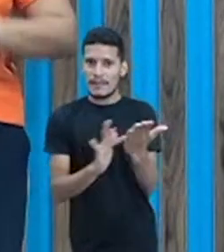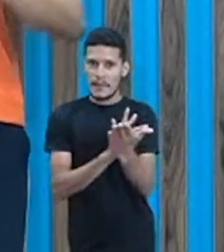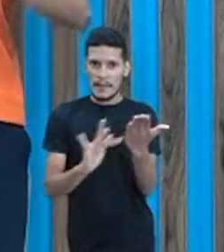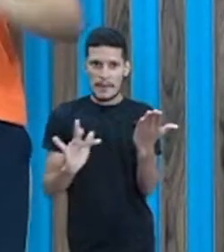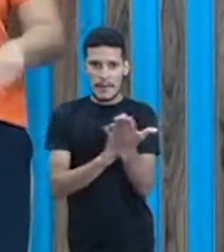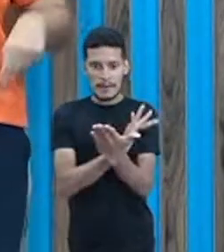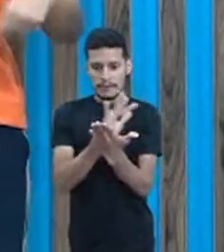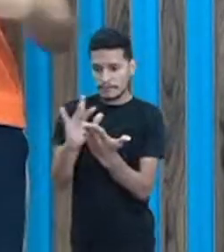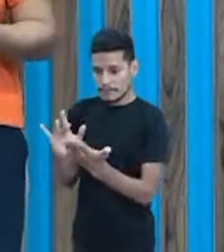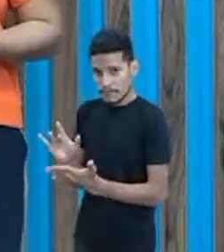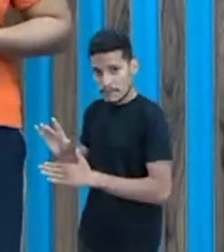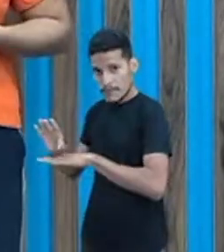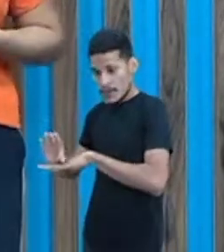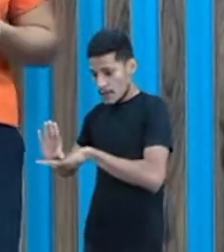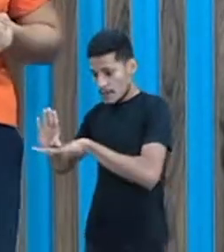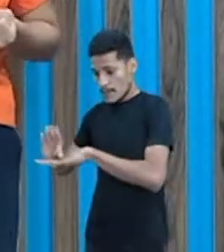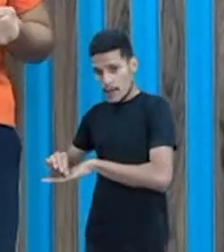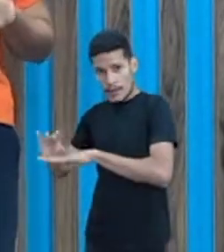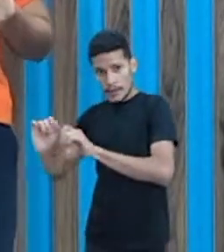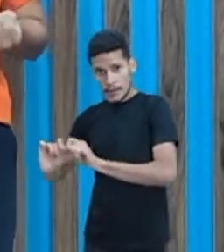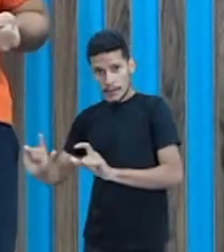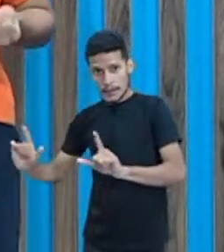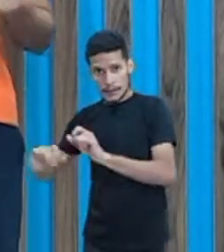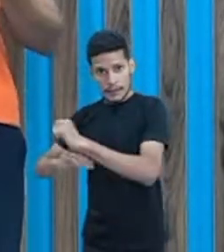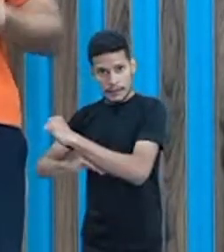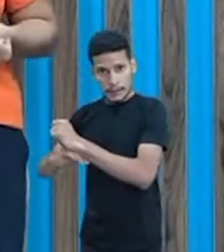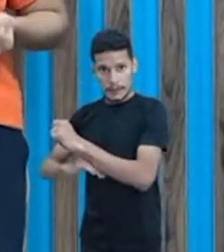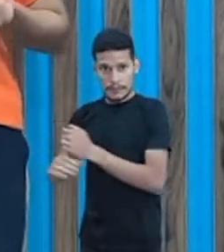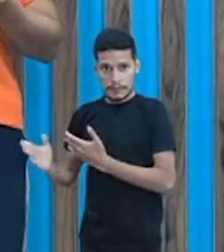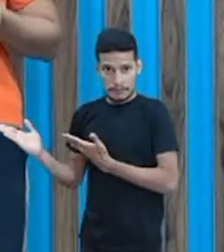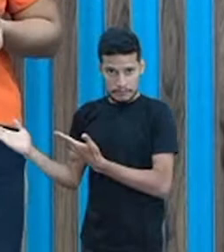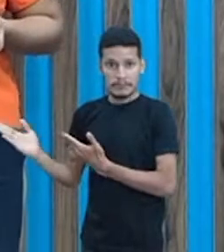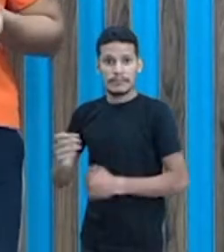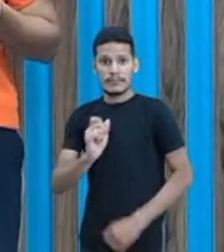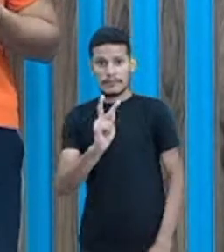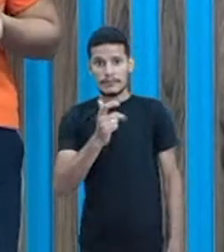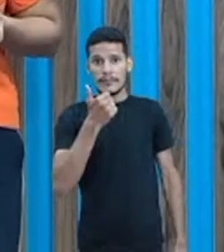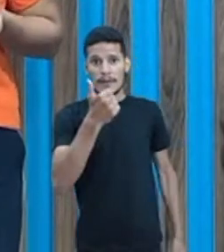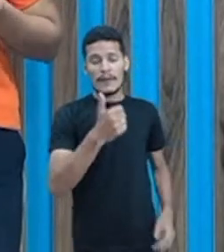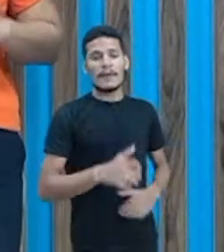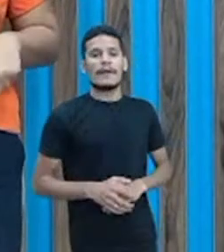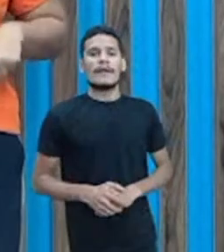aparelho e apontar para o próximo QR Code que vai aparecer na tela, tá certo?